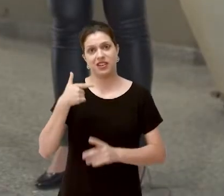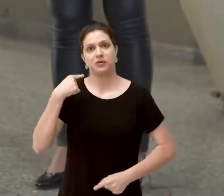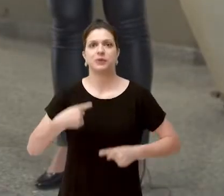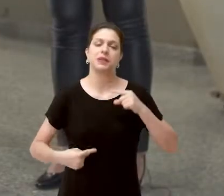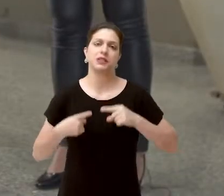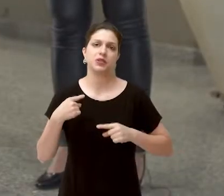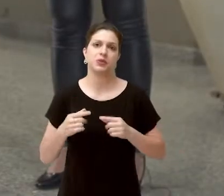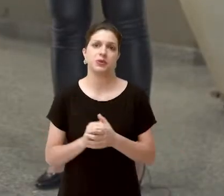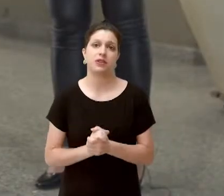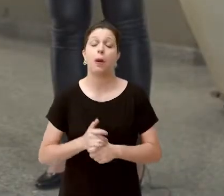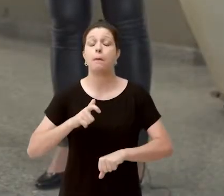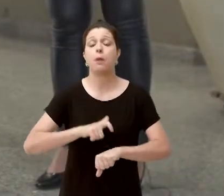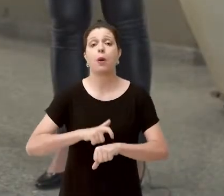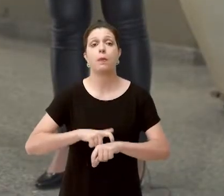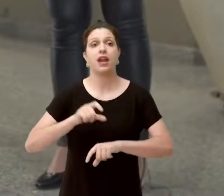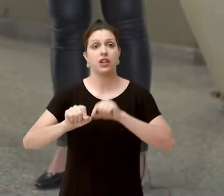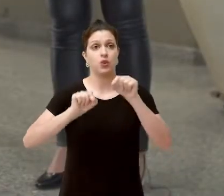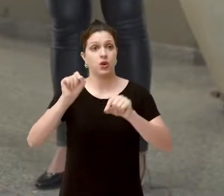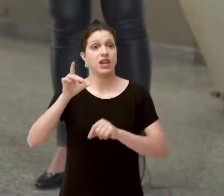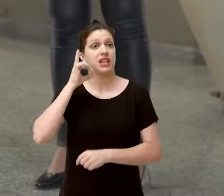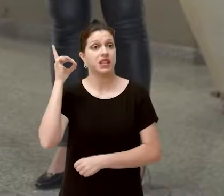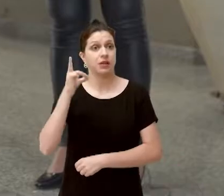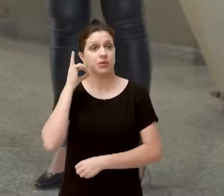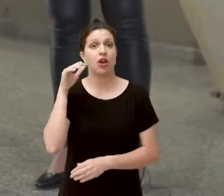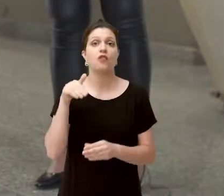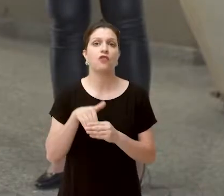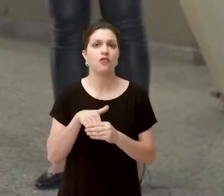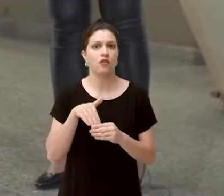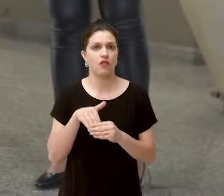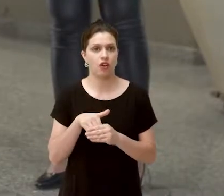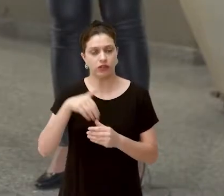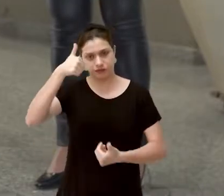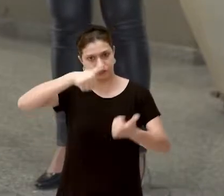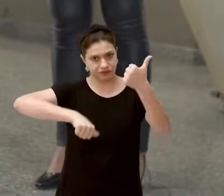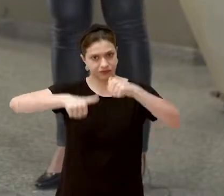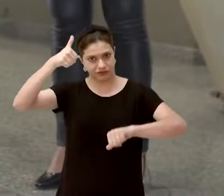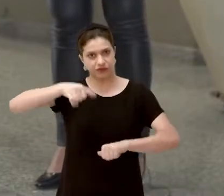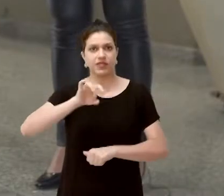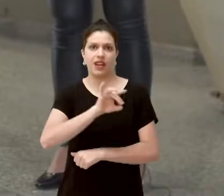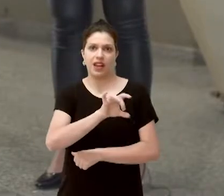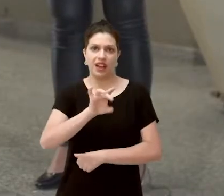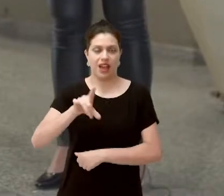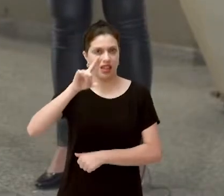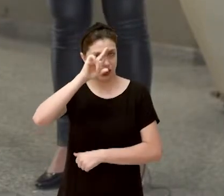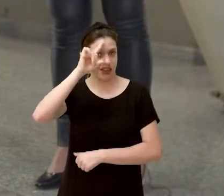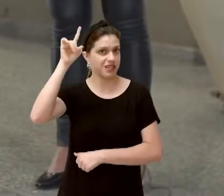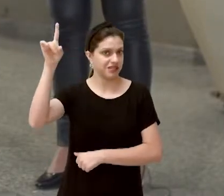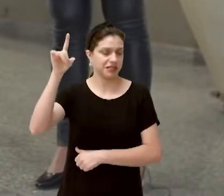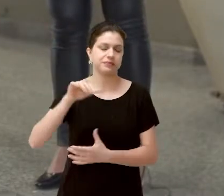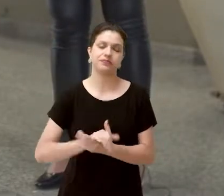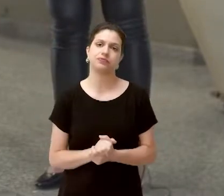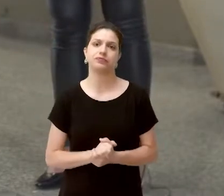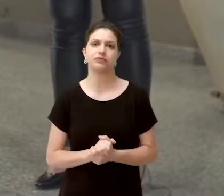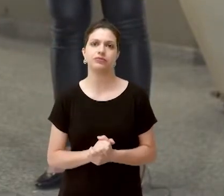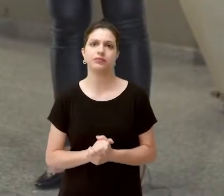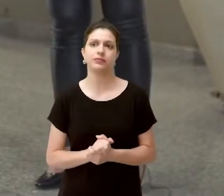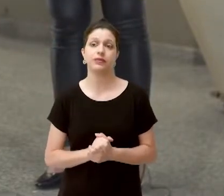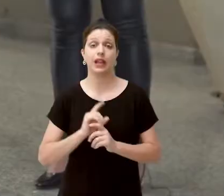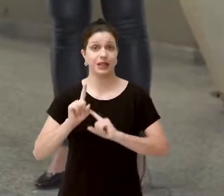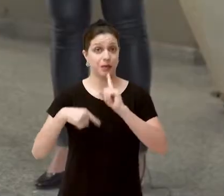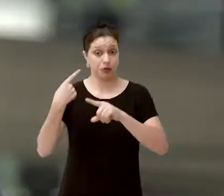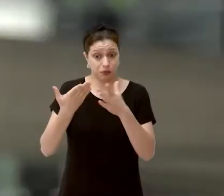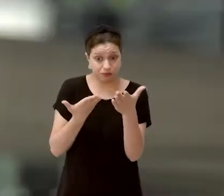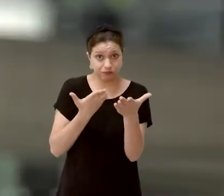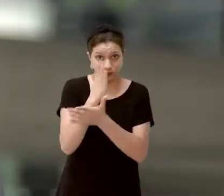pela chamada segunda discussão, que é o momento em que os deputados votam os méritos de cada ideia apresentada na